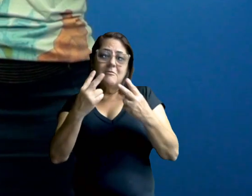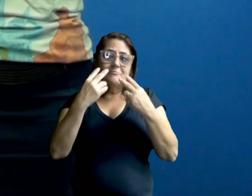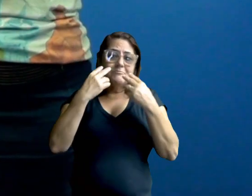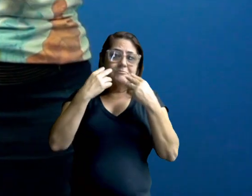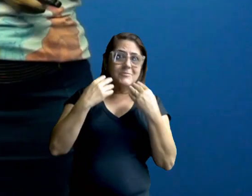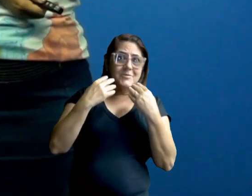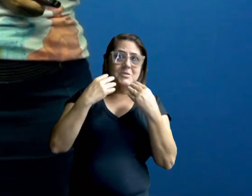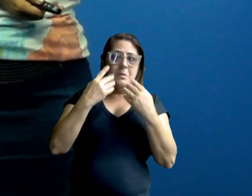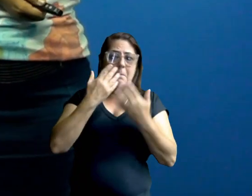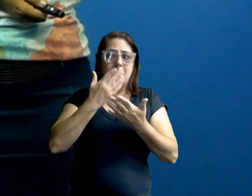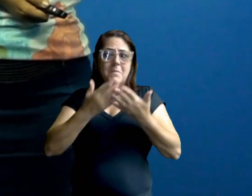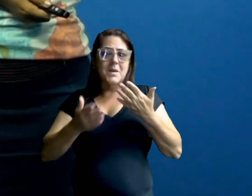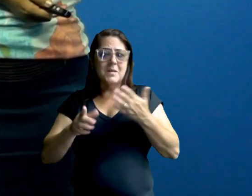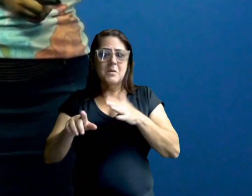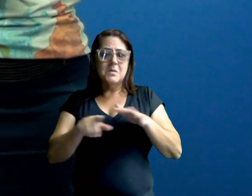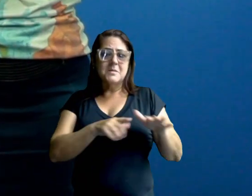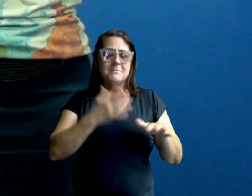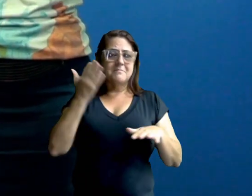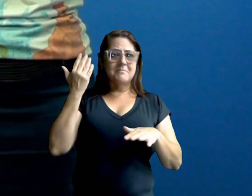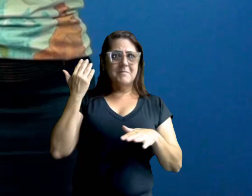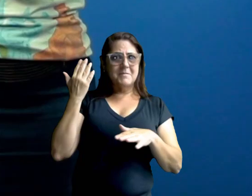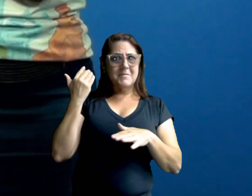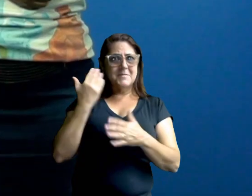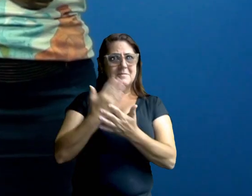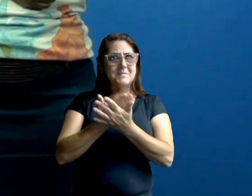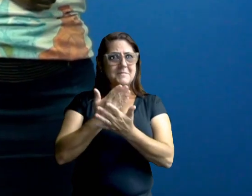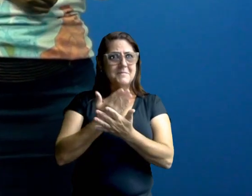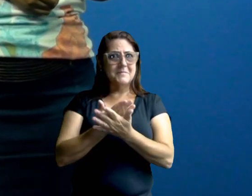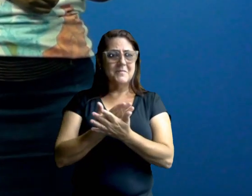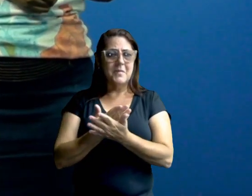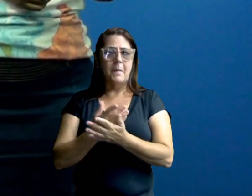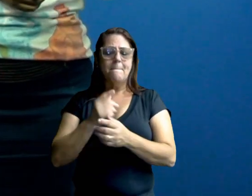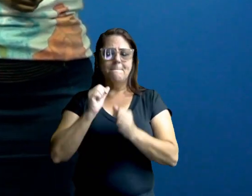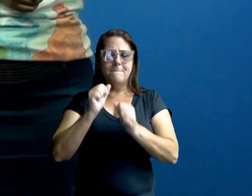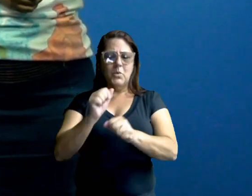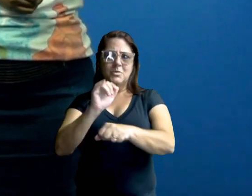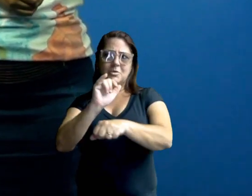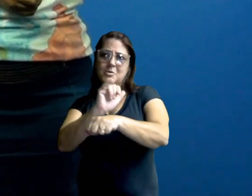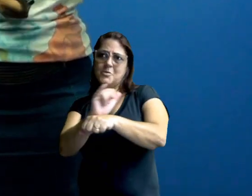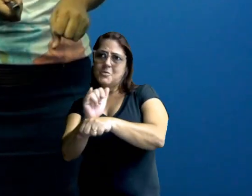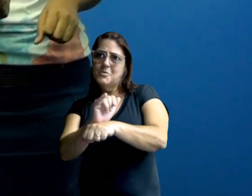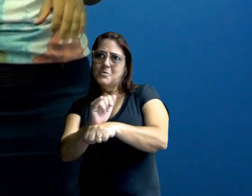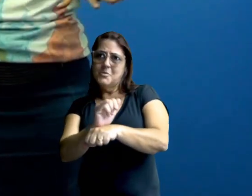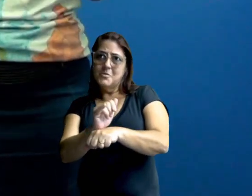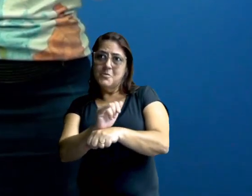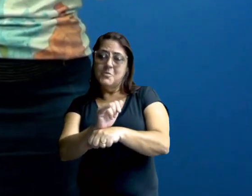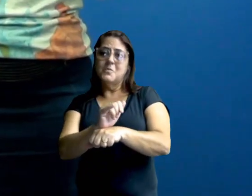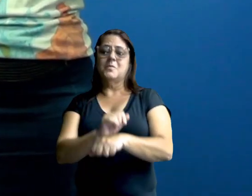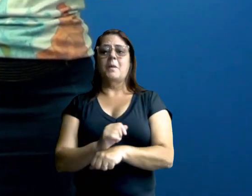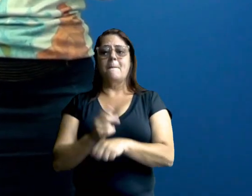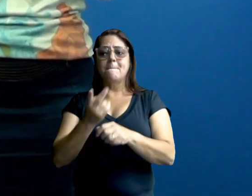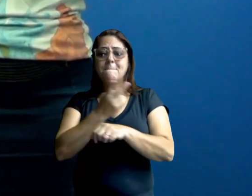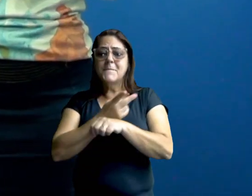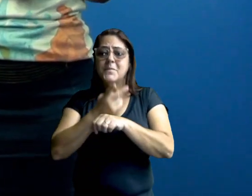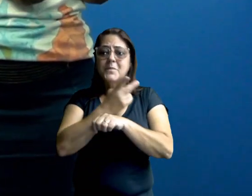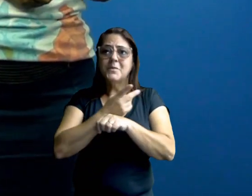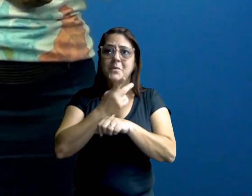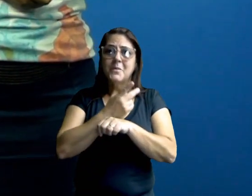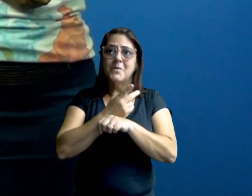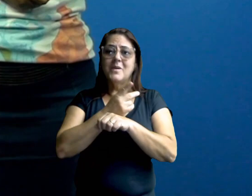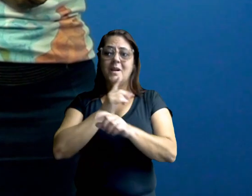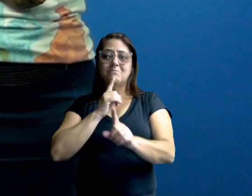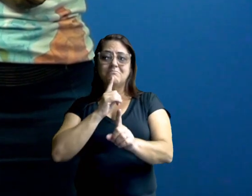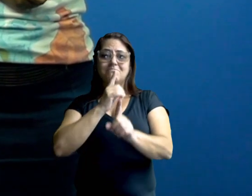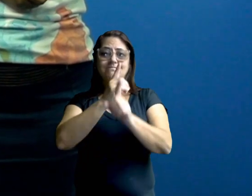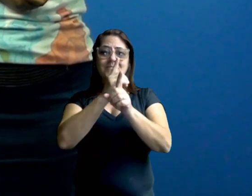assistindo perdeu a aula passada, você pode ir lá no YouTube, tá? Acessar lá e ver a aula anterior,